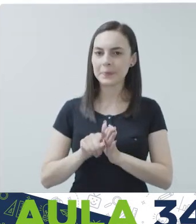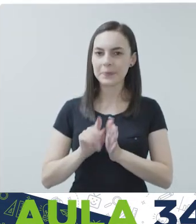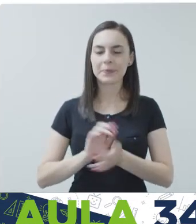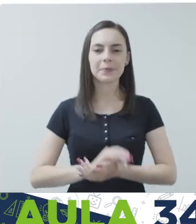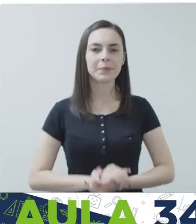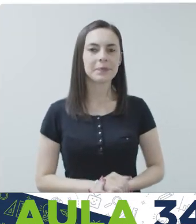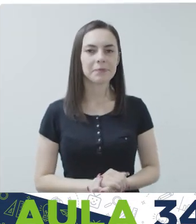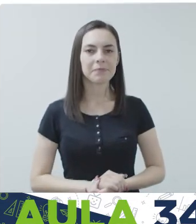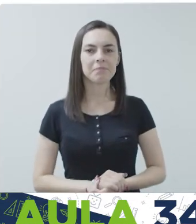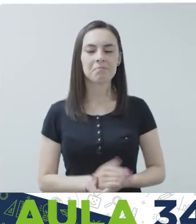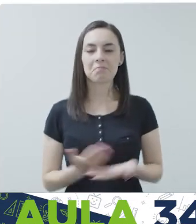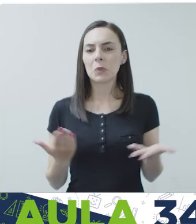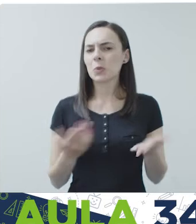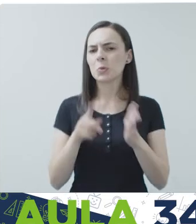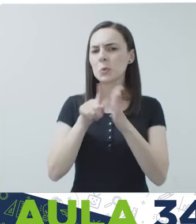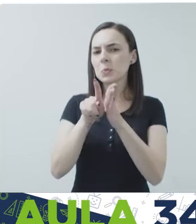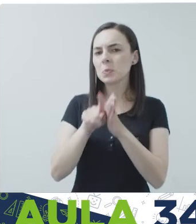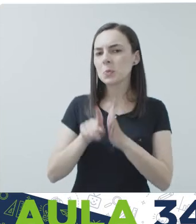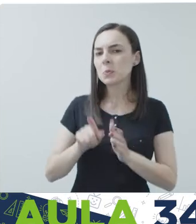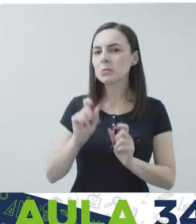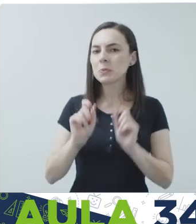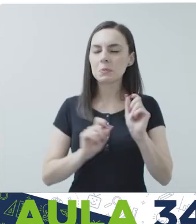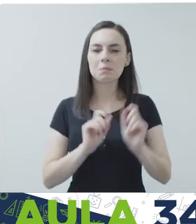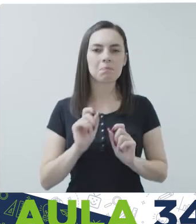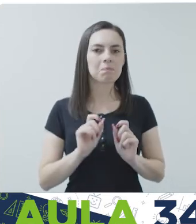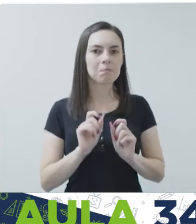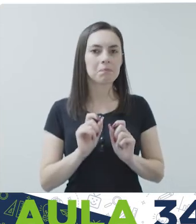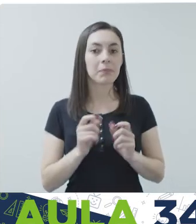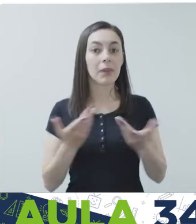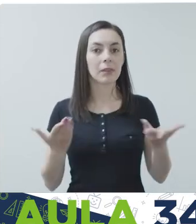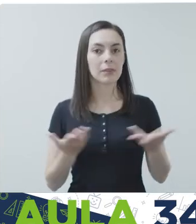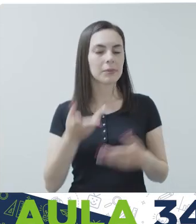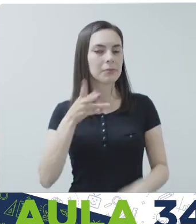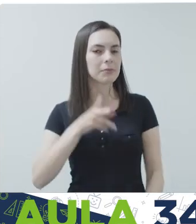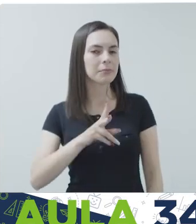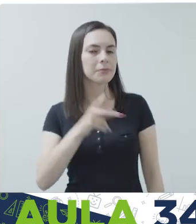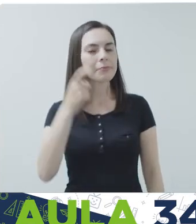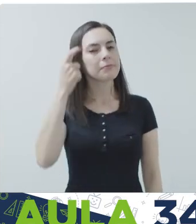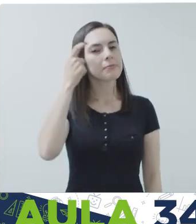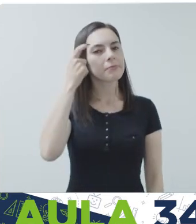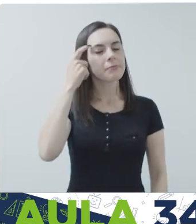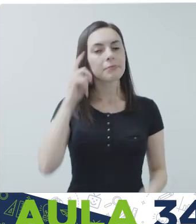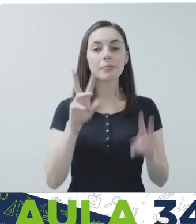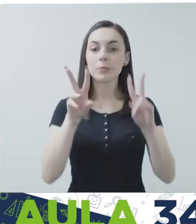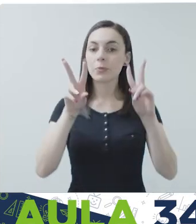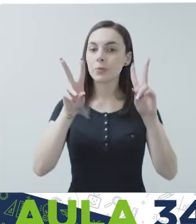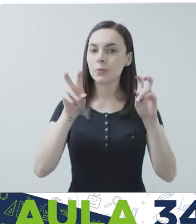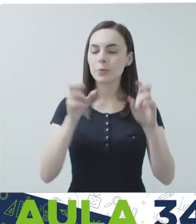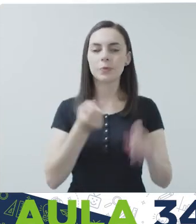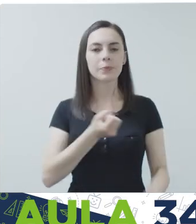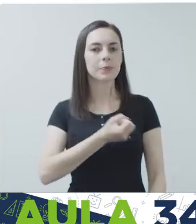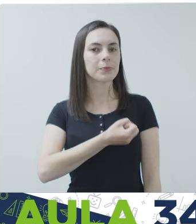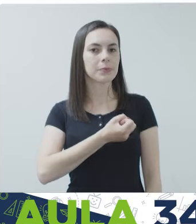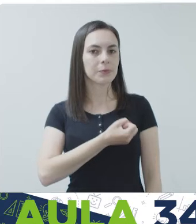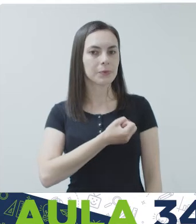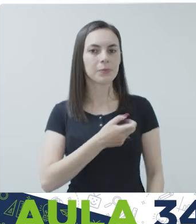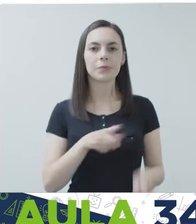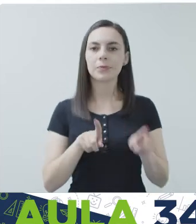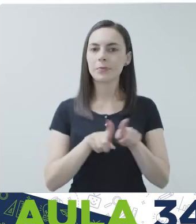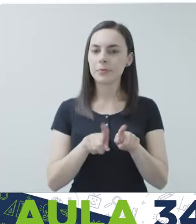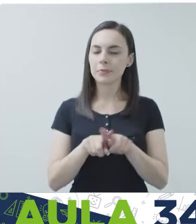quiz. O que será que teremos hoje no nosso quiz? Vamos continuar pensando sobre números